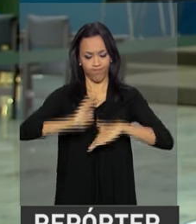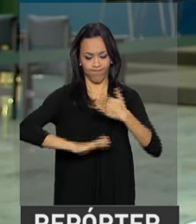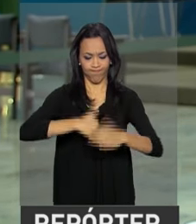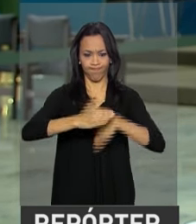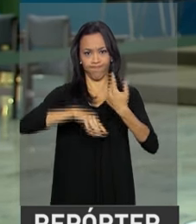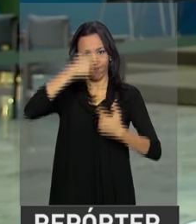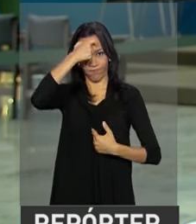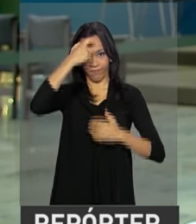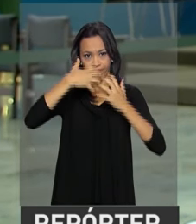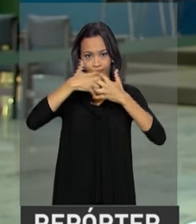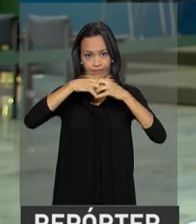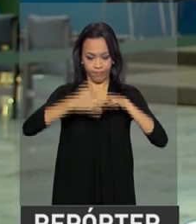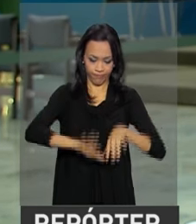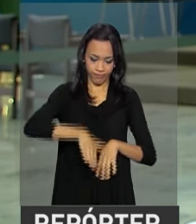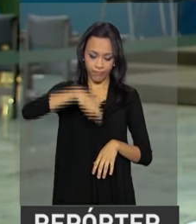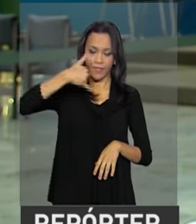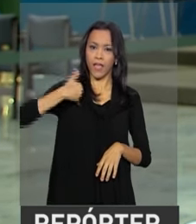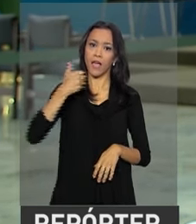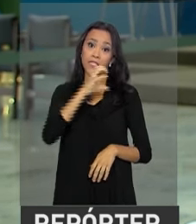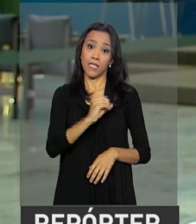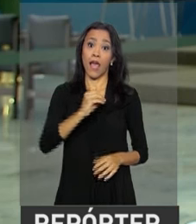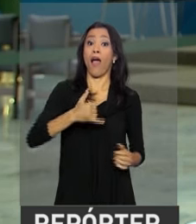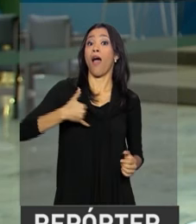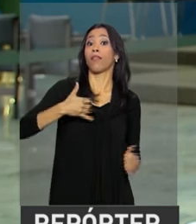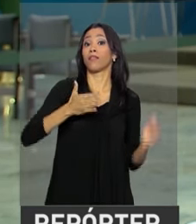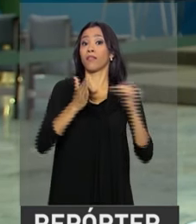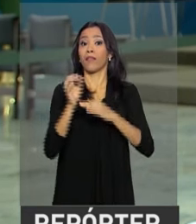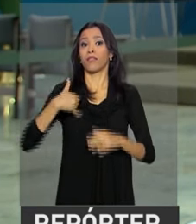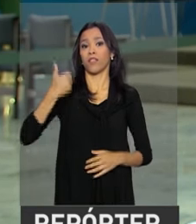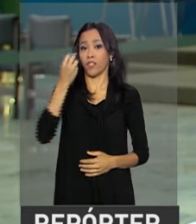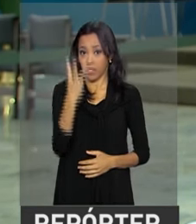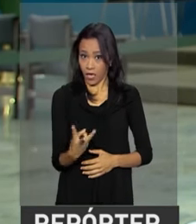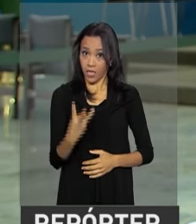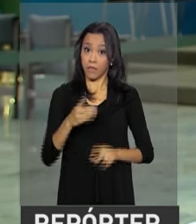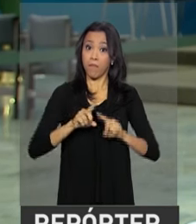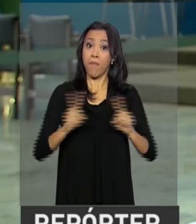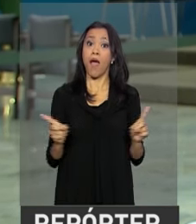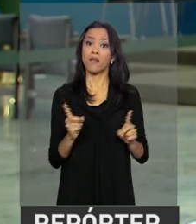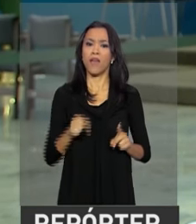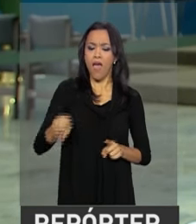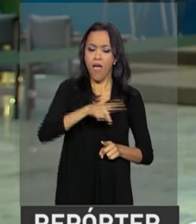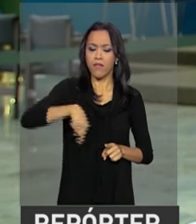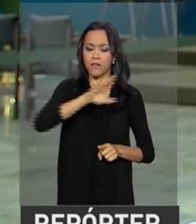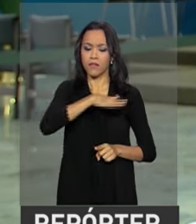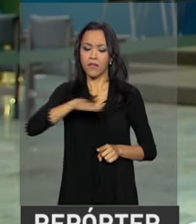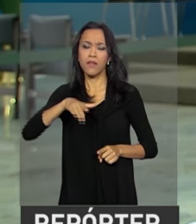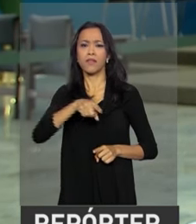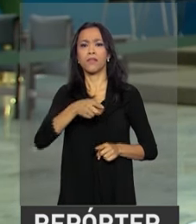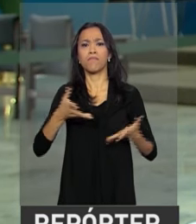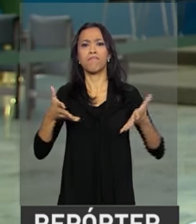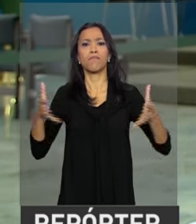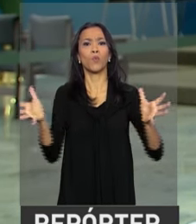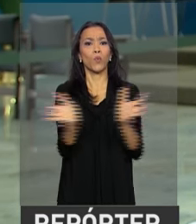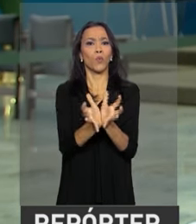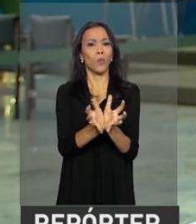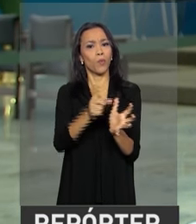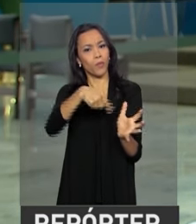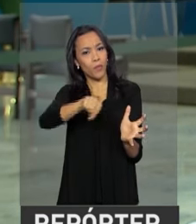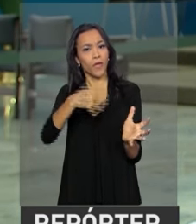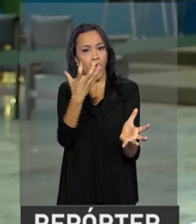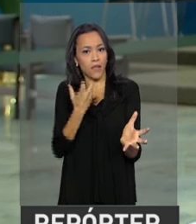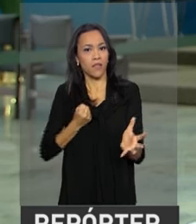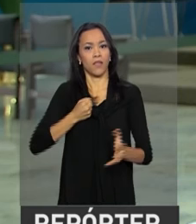de crianças, como você falou, entre 0 e 3 anos de idade, mas que fazem parte de famílias que são beneficiárias do programa